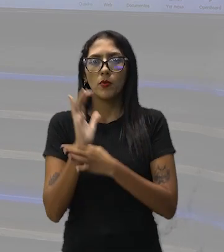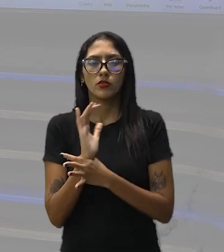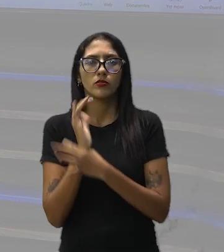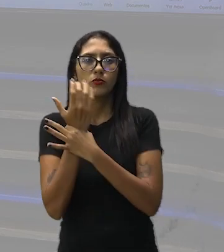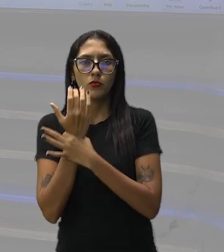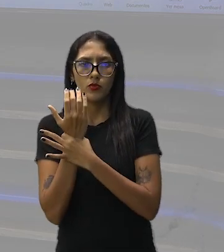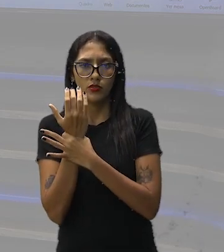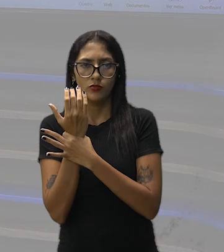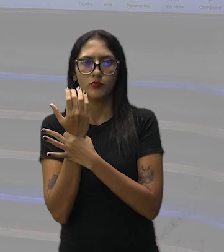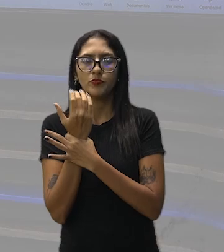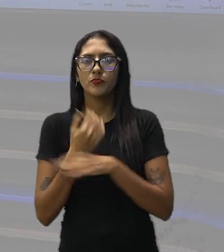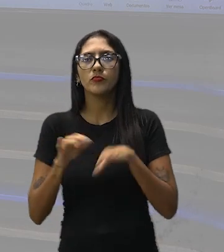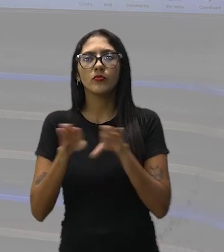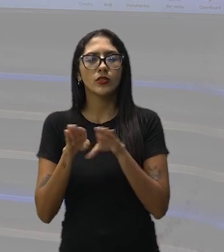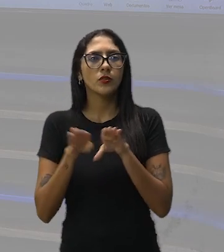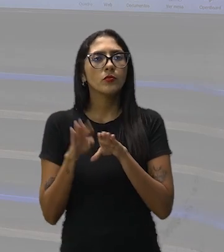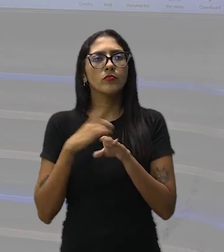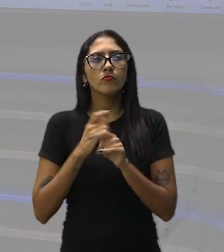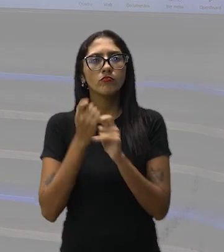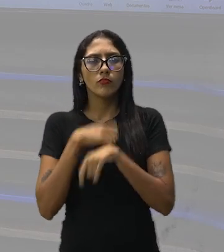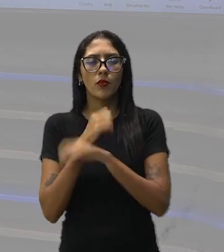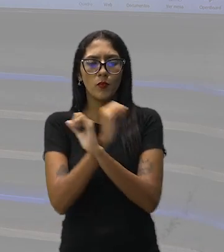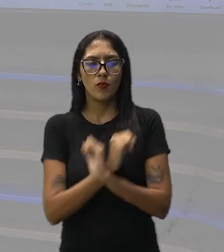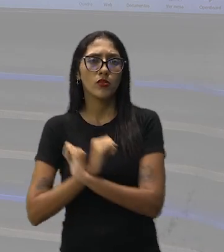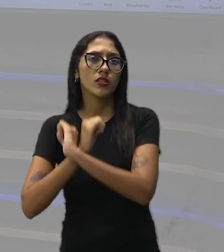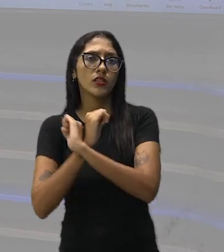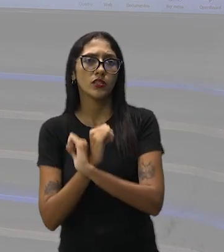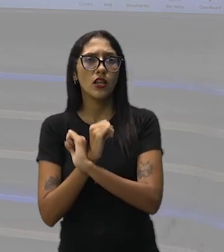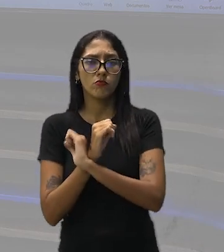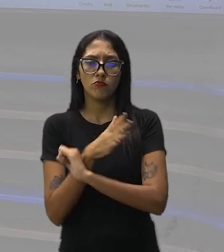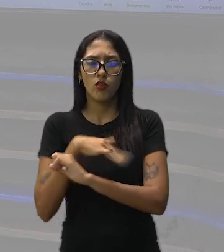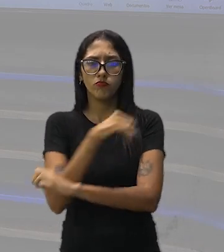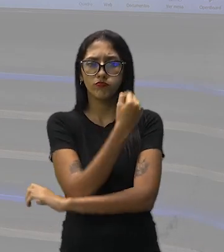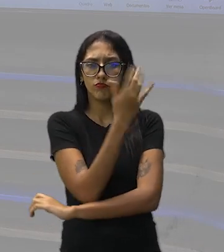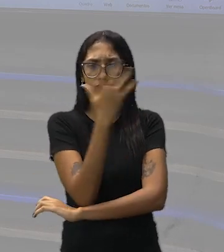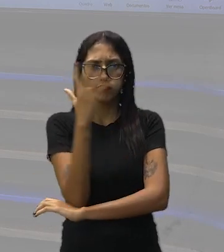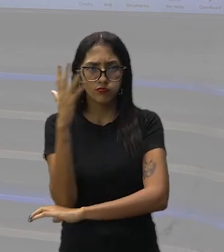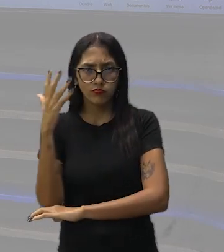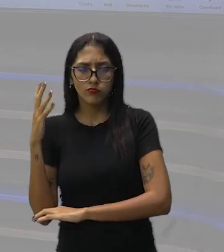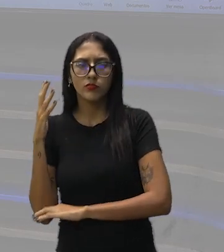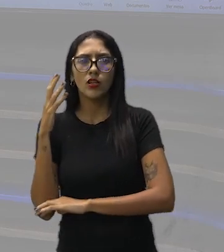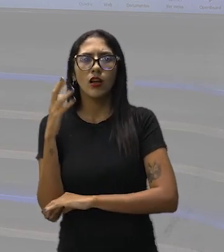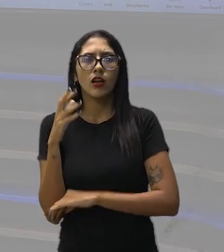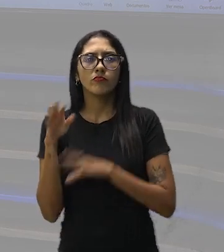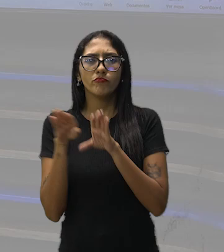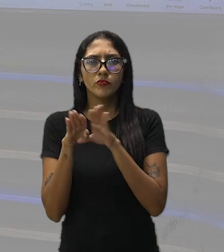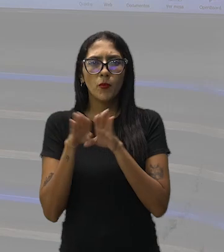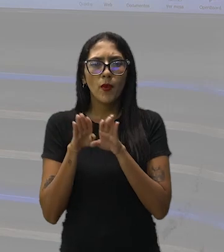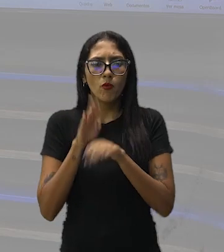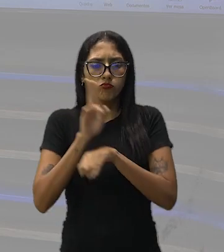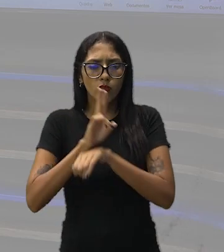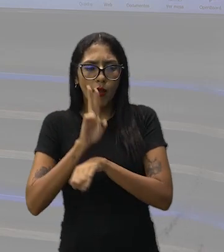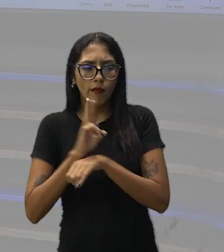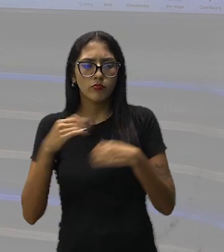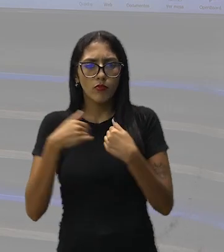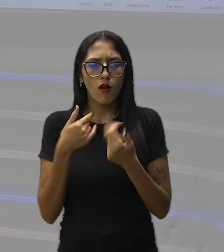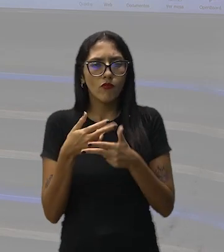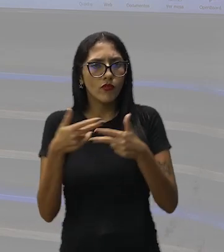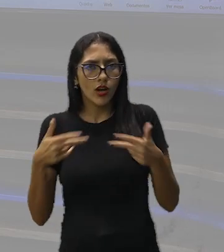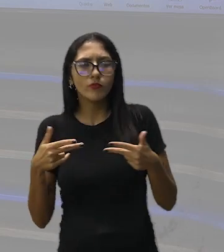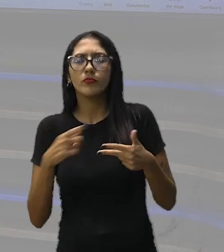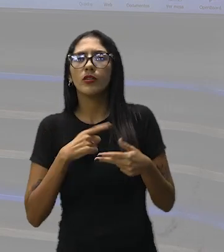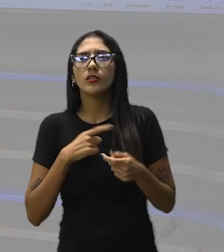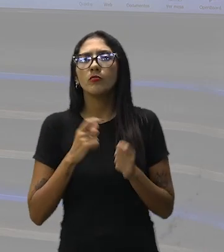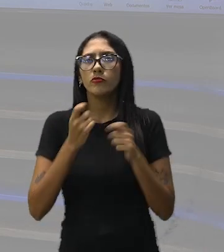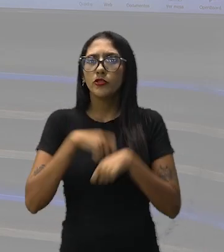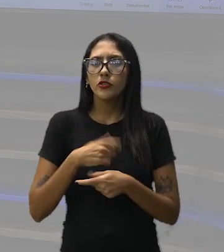segurança, tá? Para proteger essas árvores, né? Proteger essa flora, tá? De modo que a gente